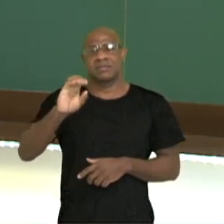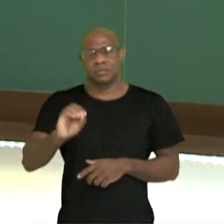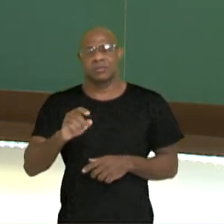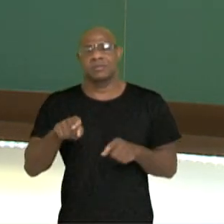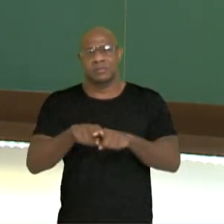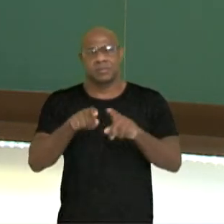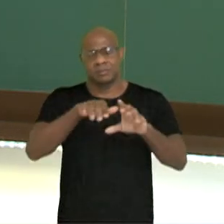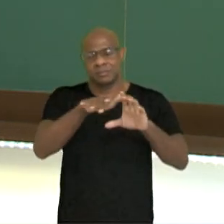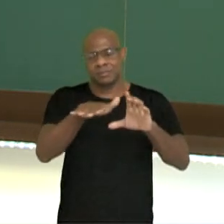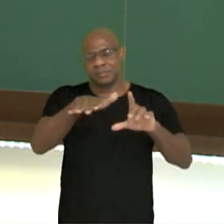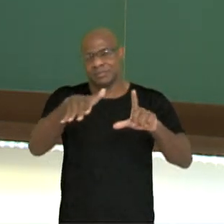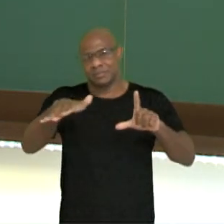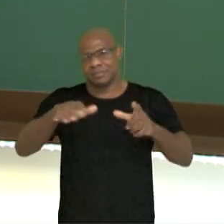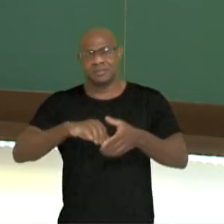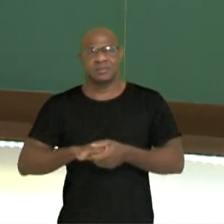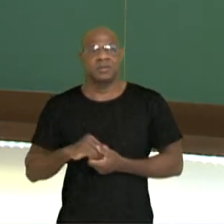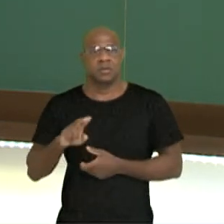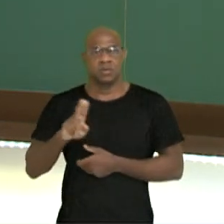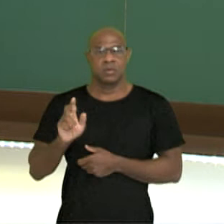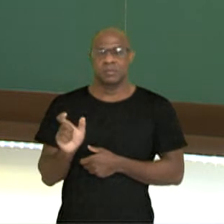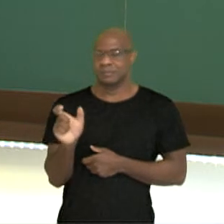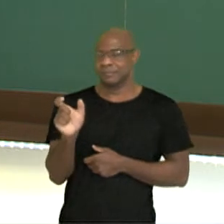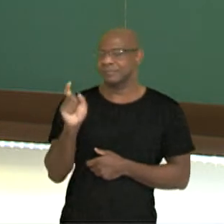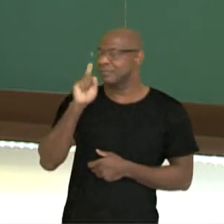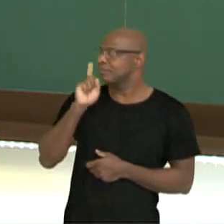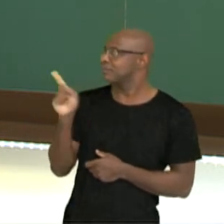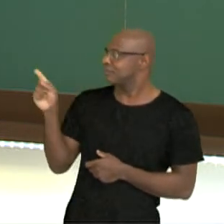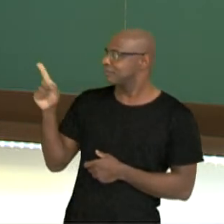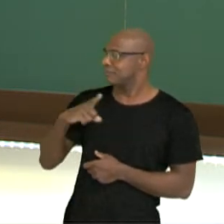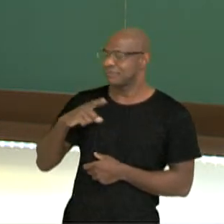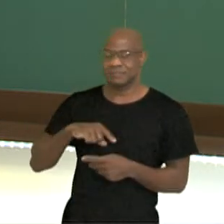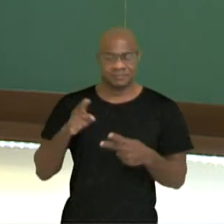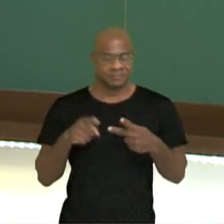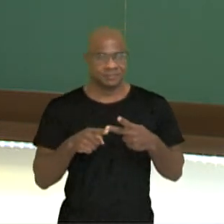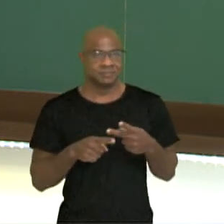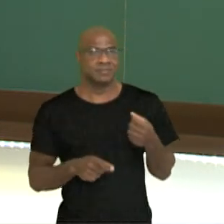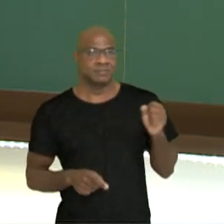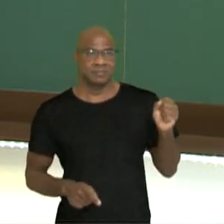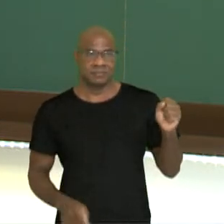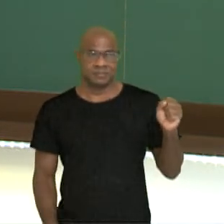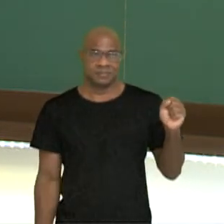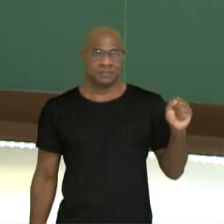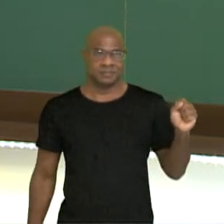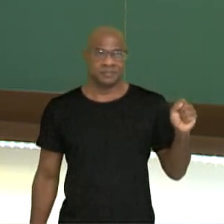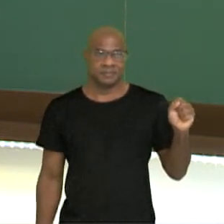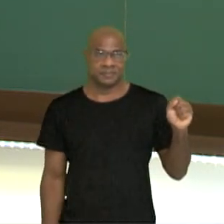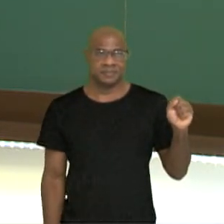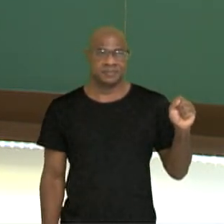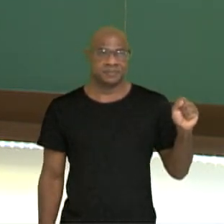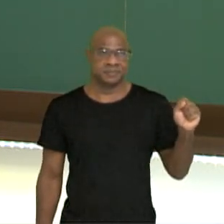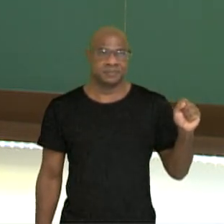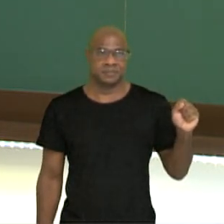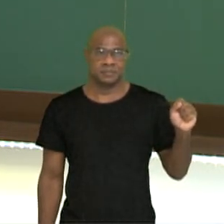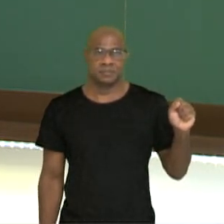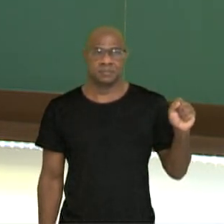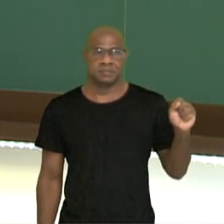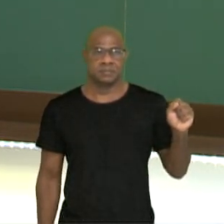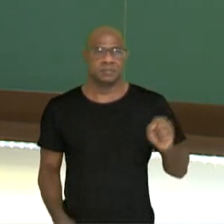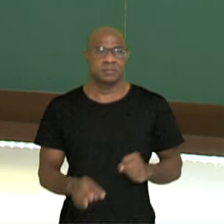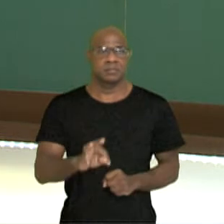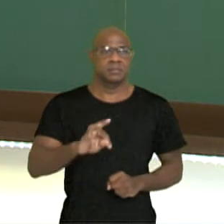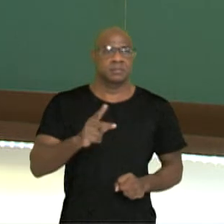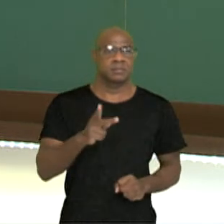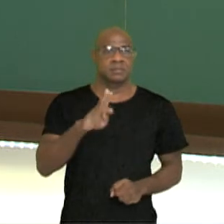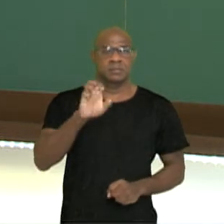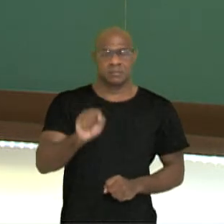micro-ondas, são chamados magnetrons. É isso que elas são. E a nossa oitava questão, né? Com o discourse marker thus, né? Line 2, a